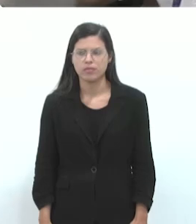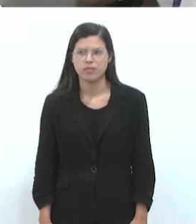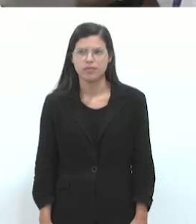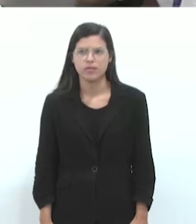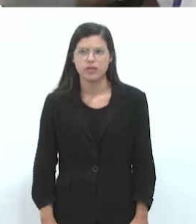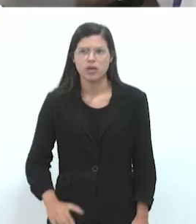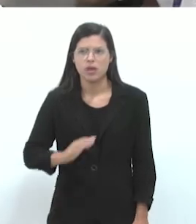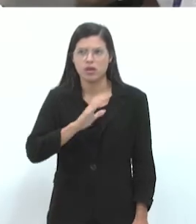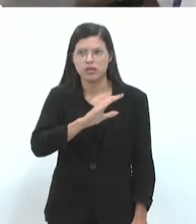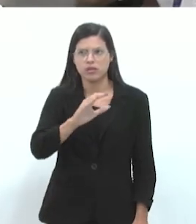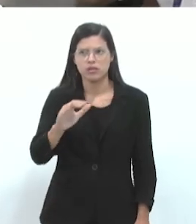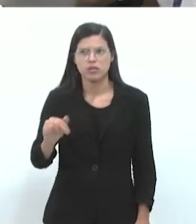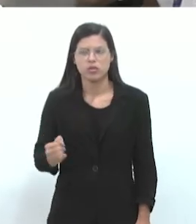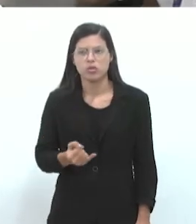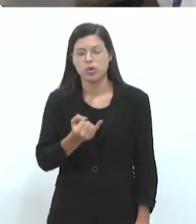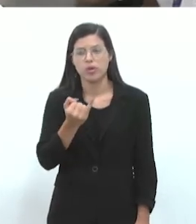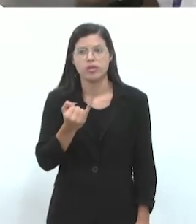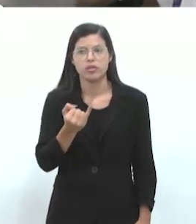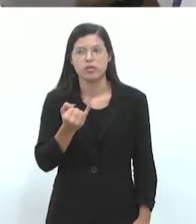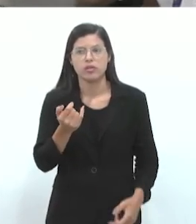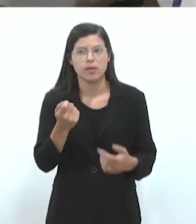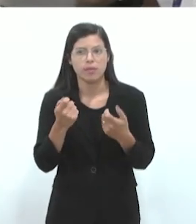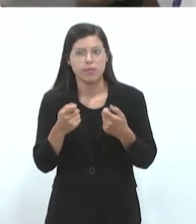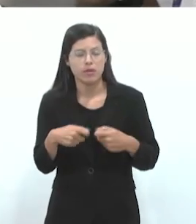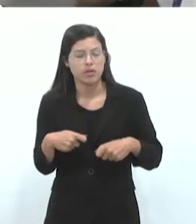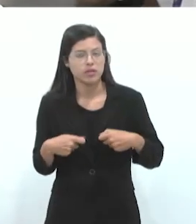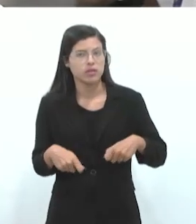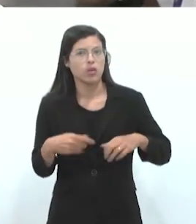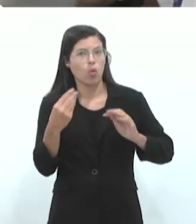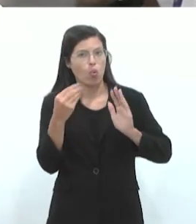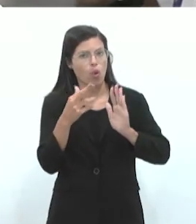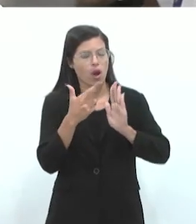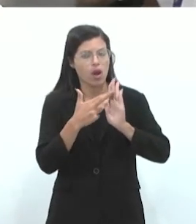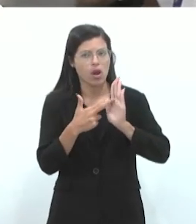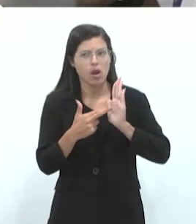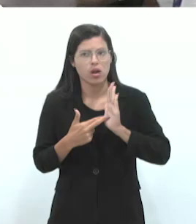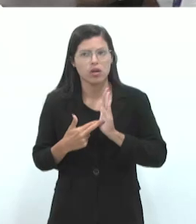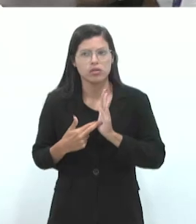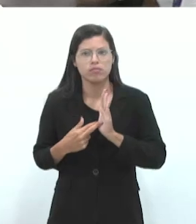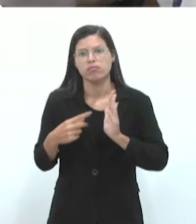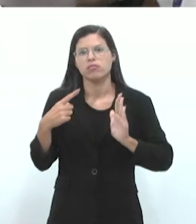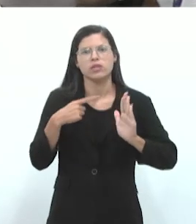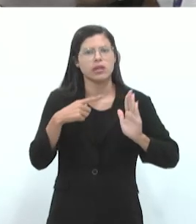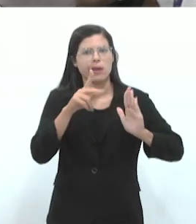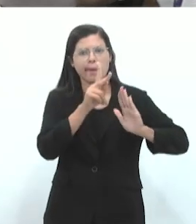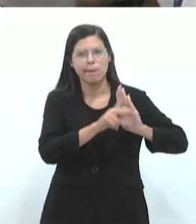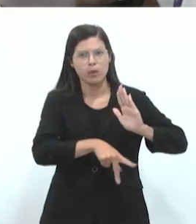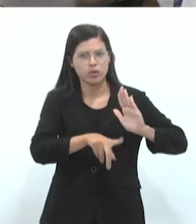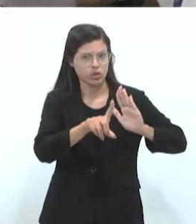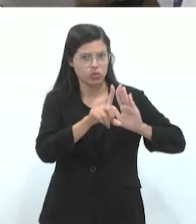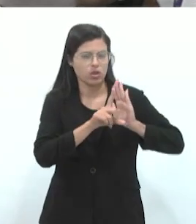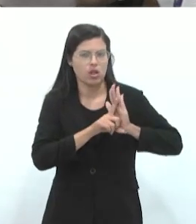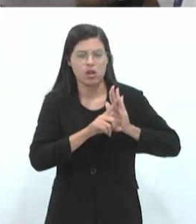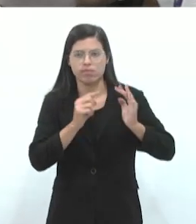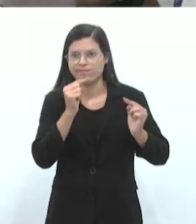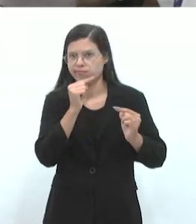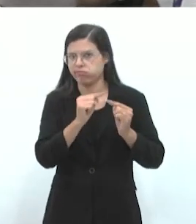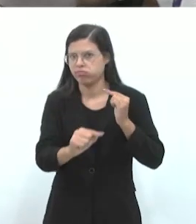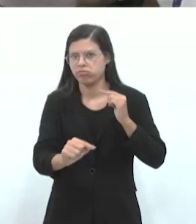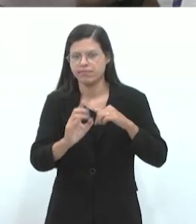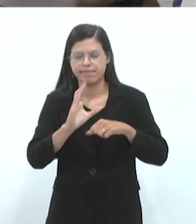deputada Amorim, tinha que baixar a normativa, o seguinte, vem um projeto de lei, ele é